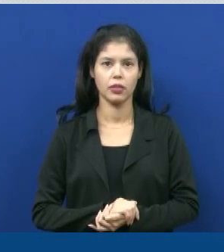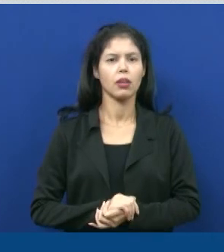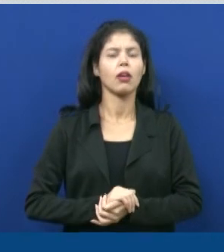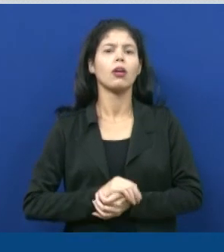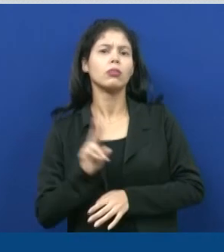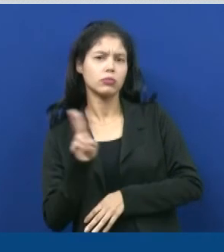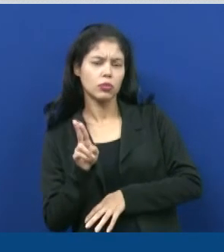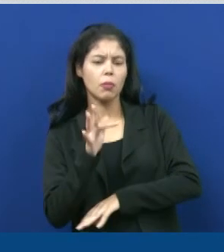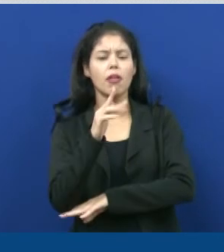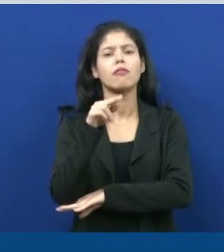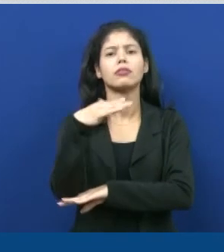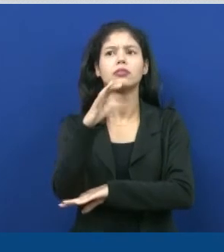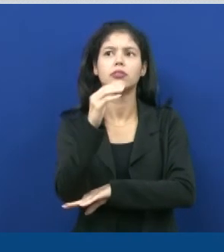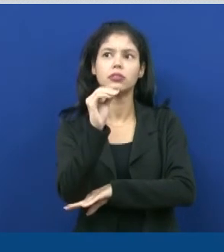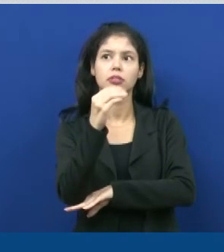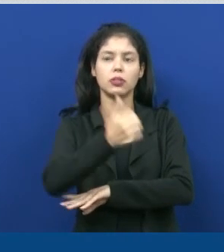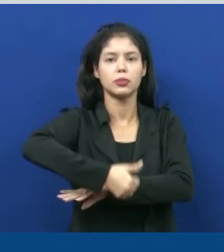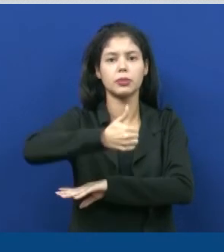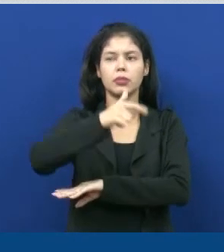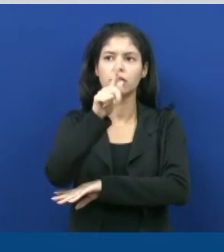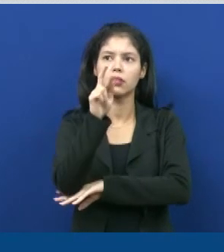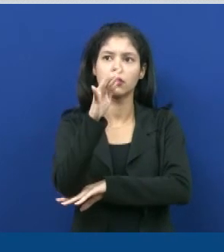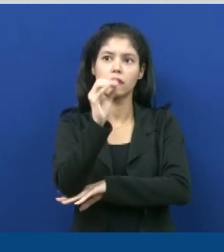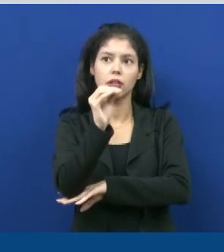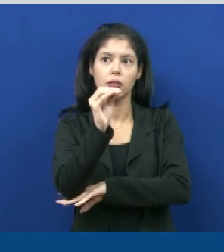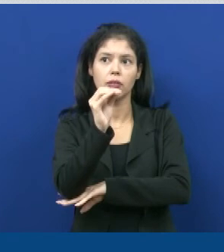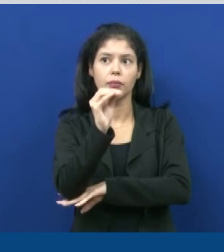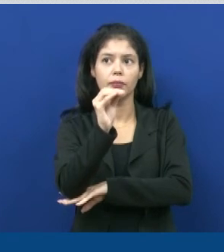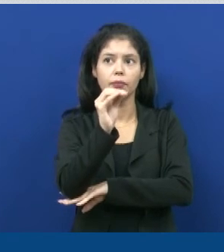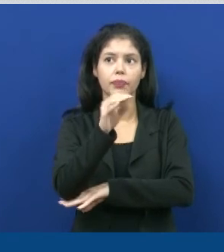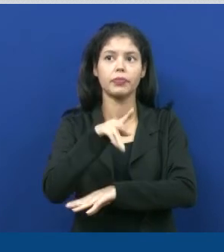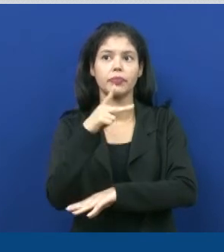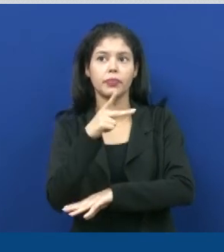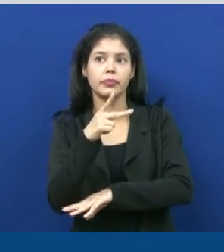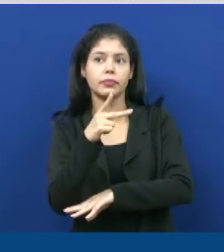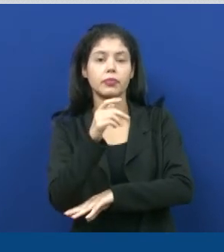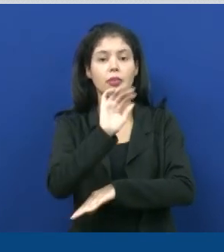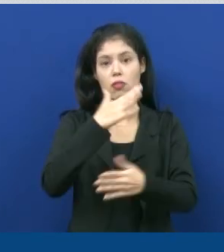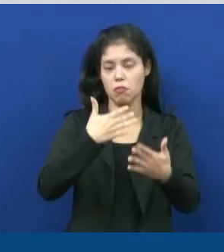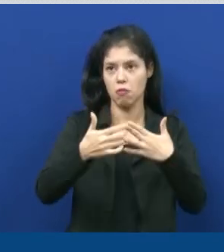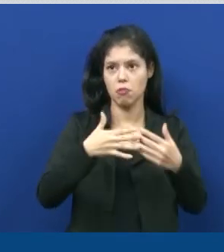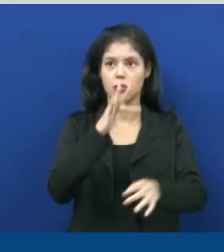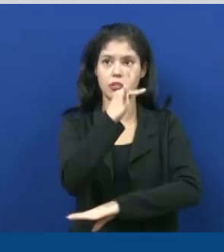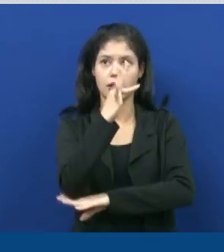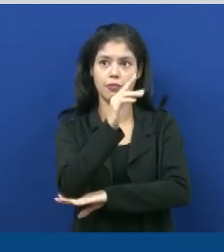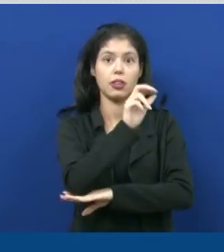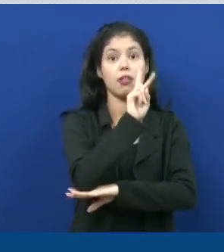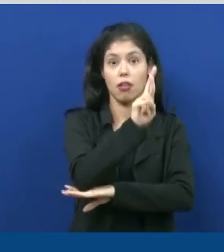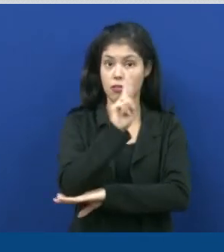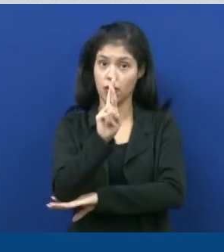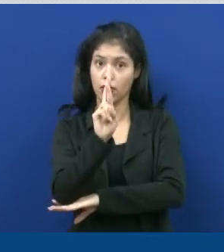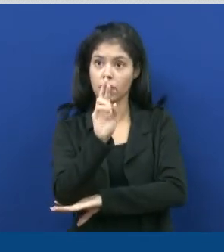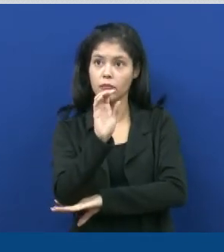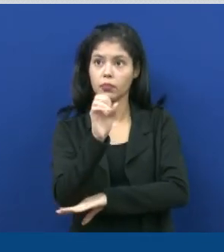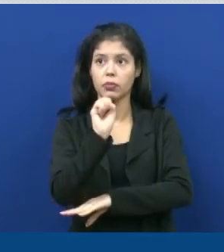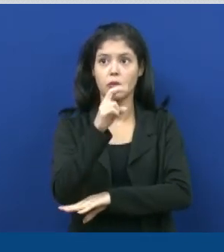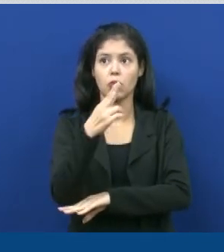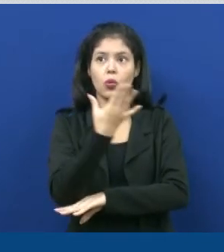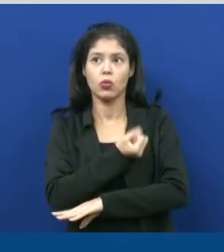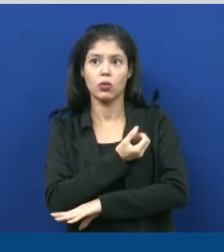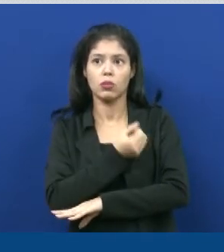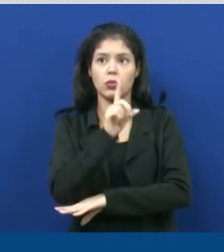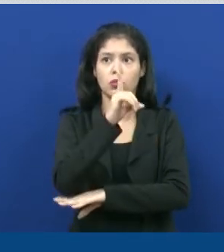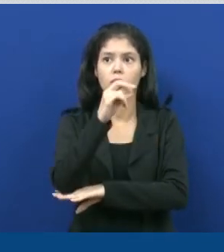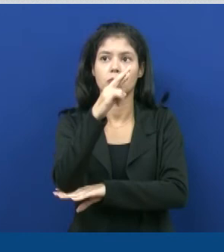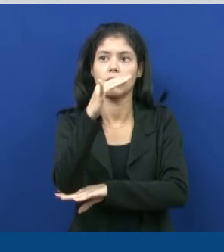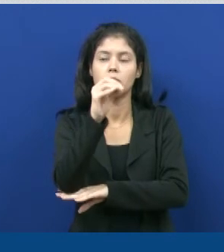Chama-se função polinomial do primeiro grau, ou função afim, a qualquer função f de RR, ou seja, domínio nos reais e contradomínio